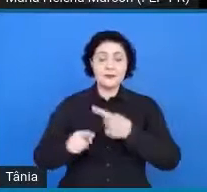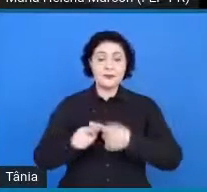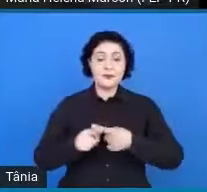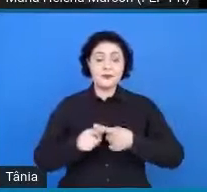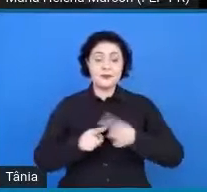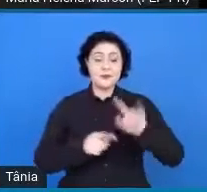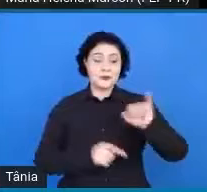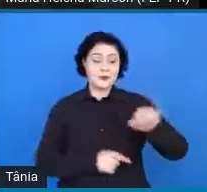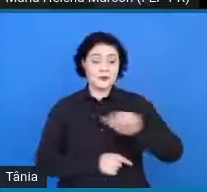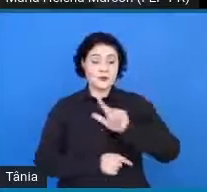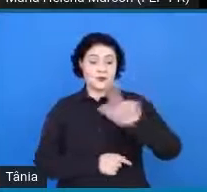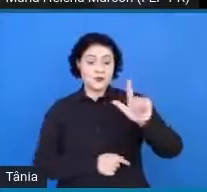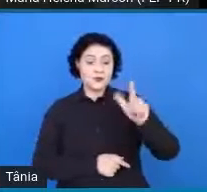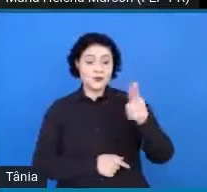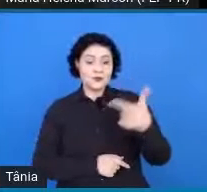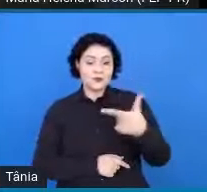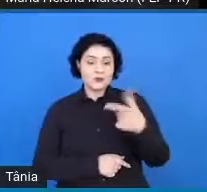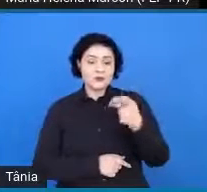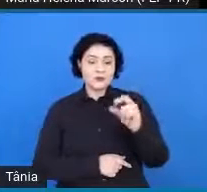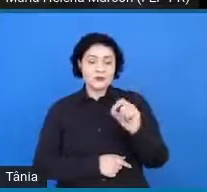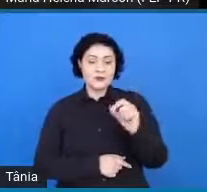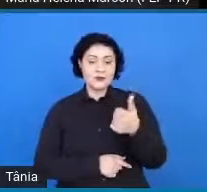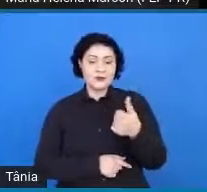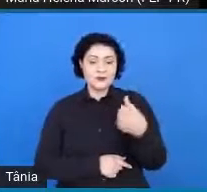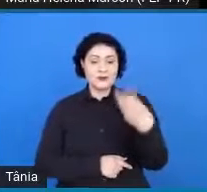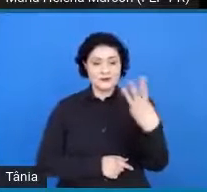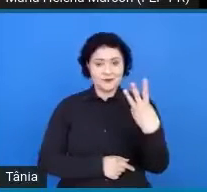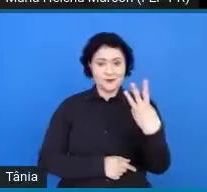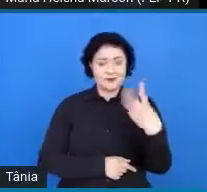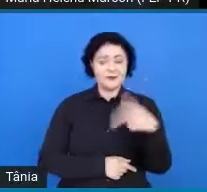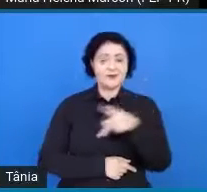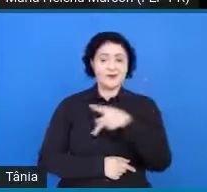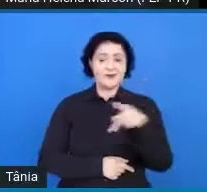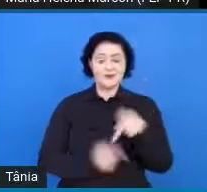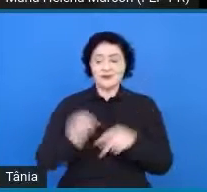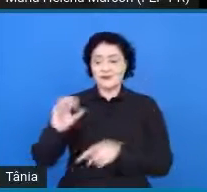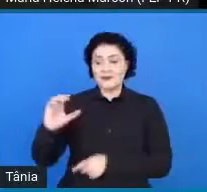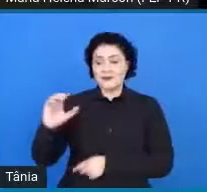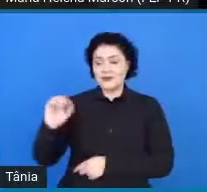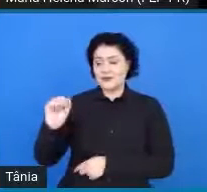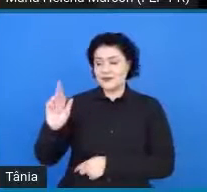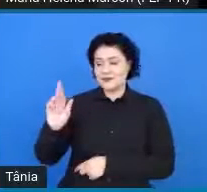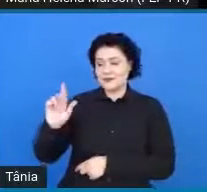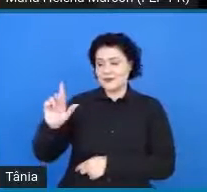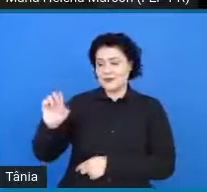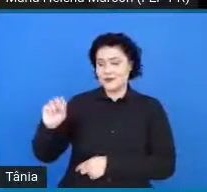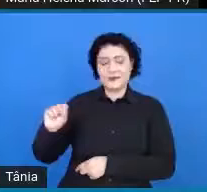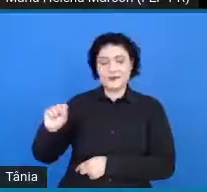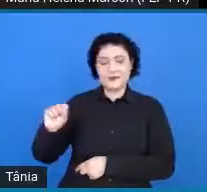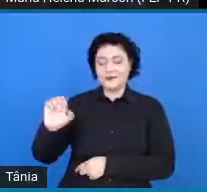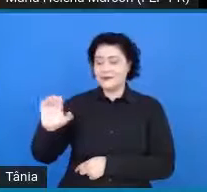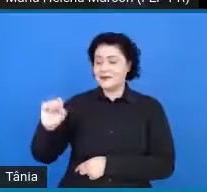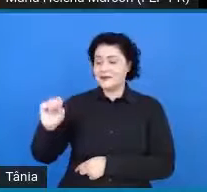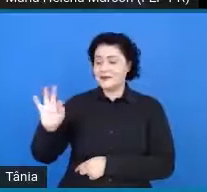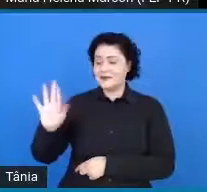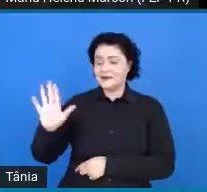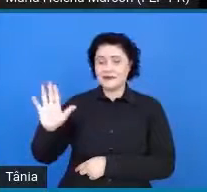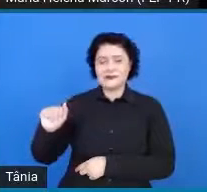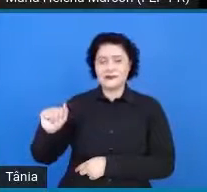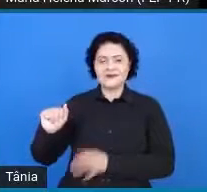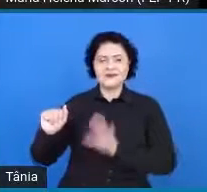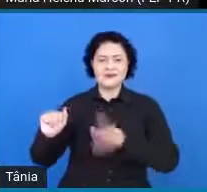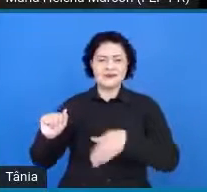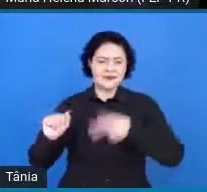é o professor Carlos Cristian castellet estrada que é um poliglota ele dá aula de